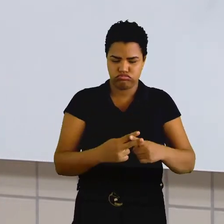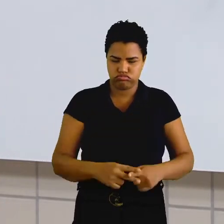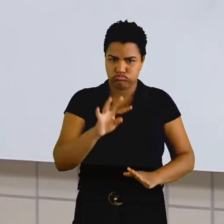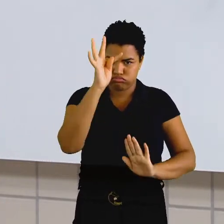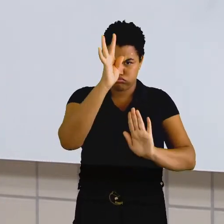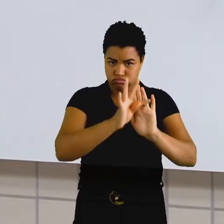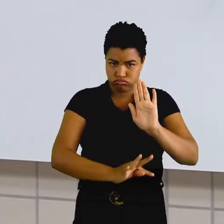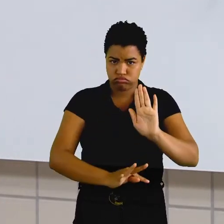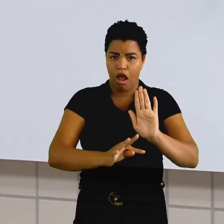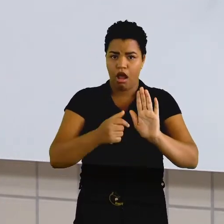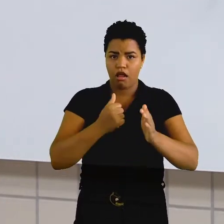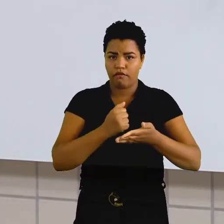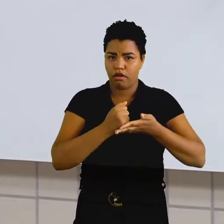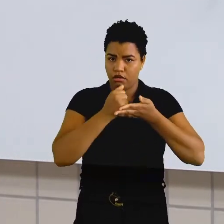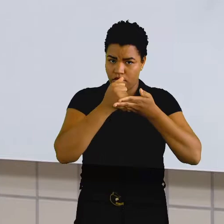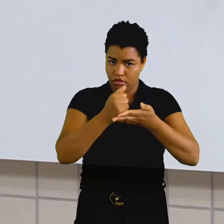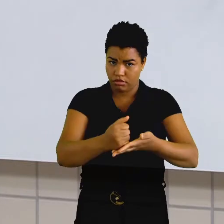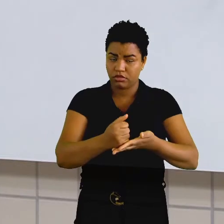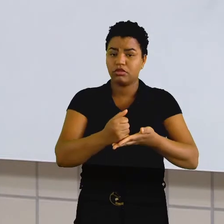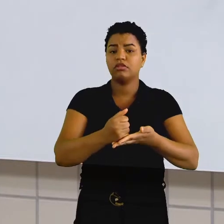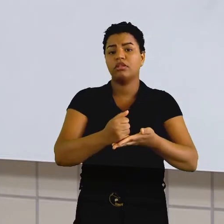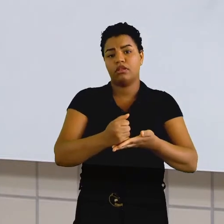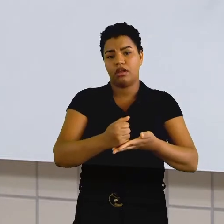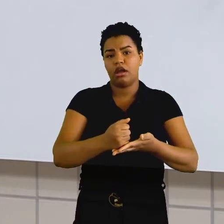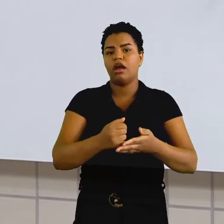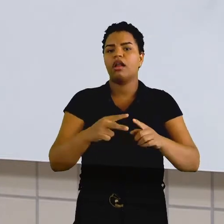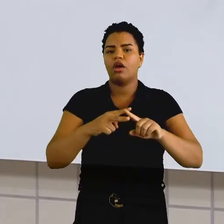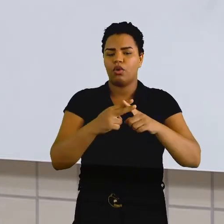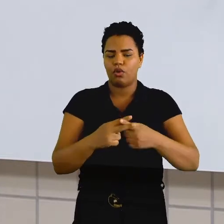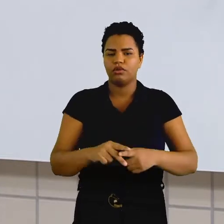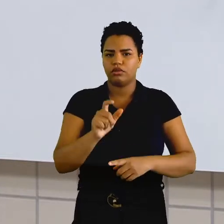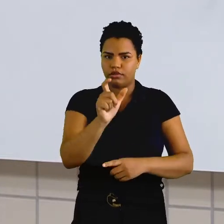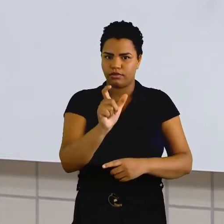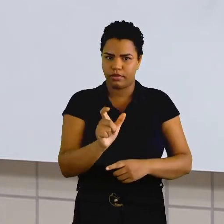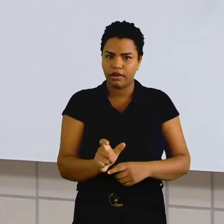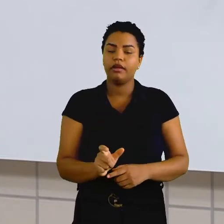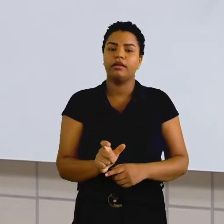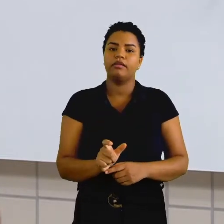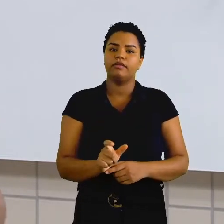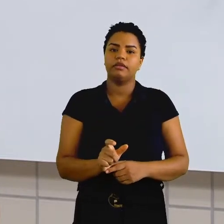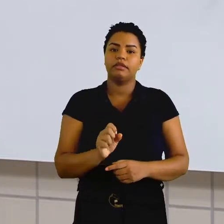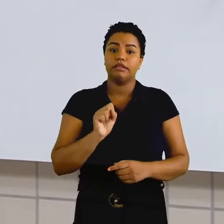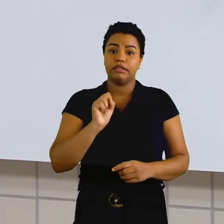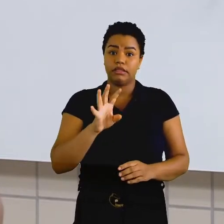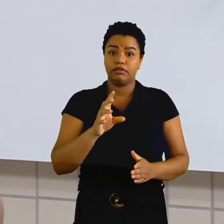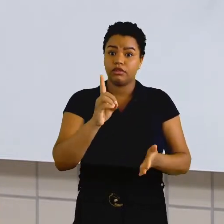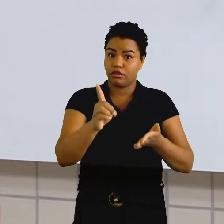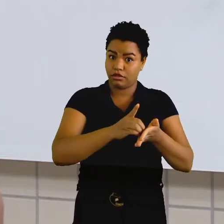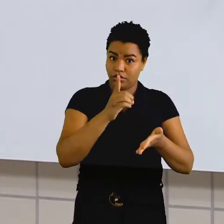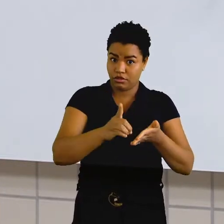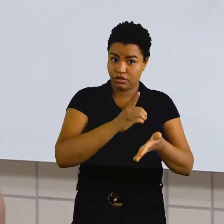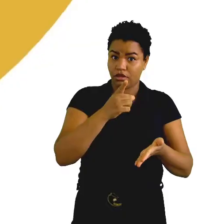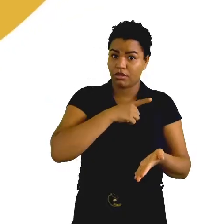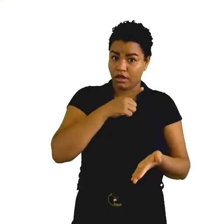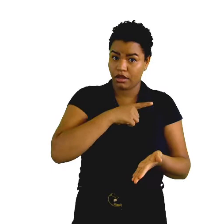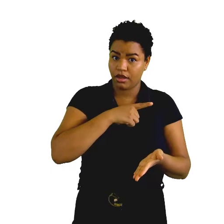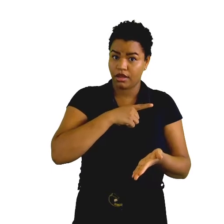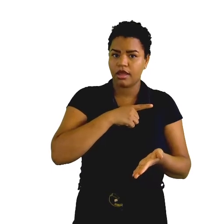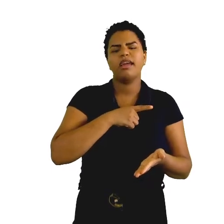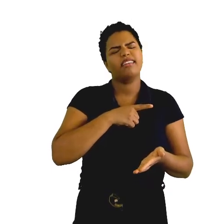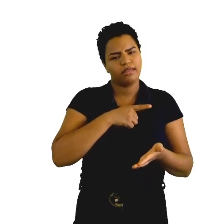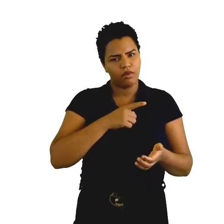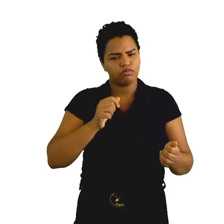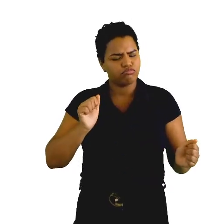vão auxiliá-los nessa correção das palavras. Mas se você tiver o dicionário, faça dele o seu fiel companheiro